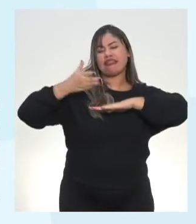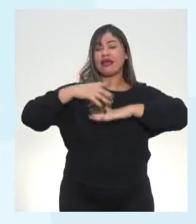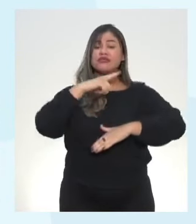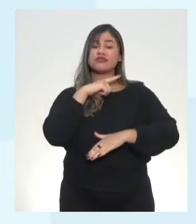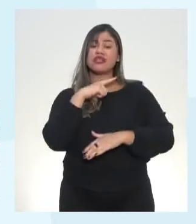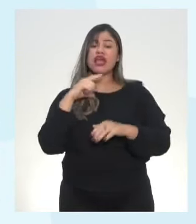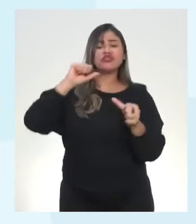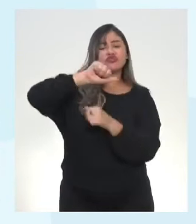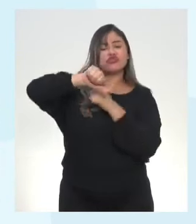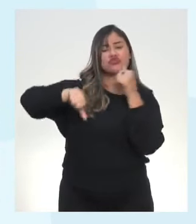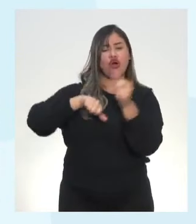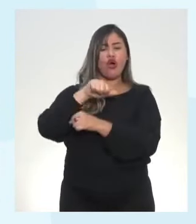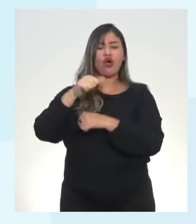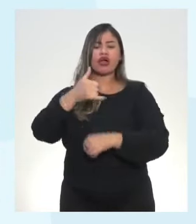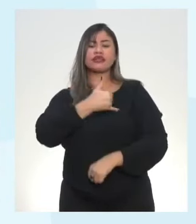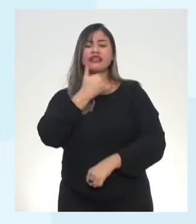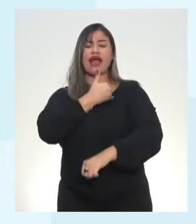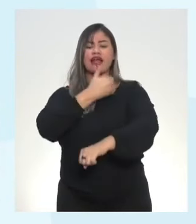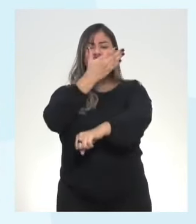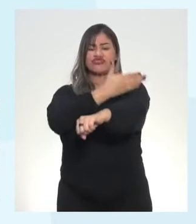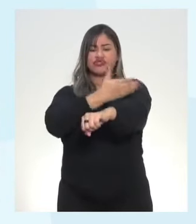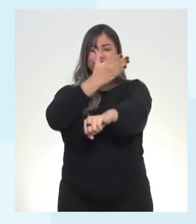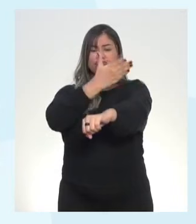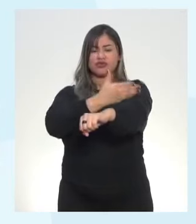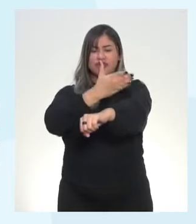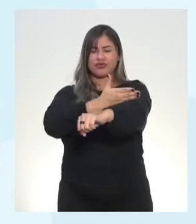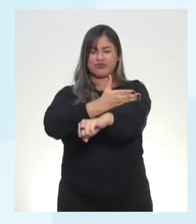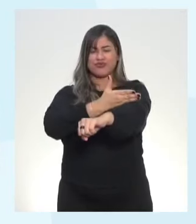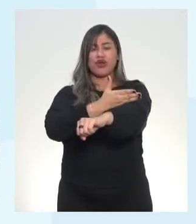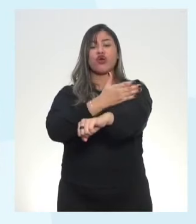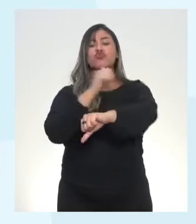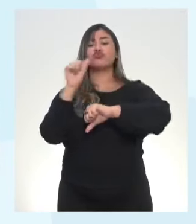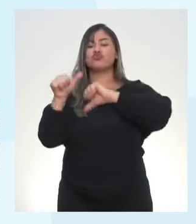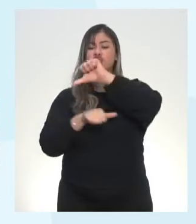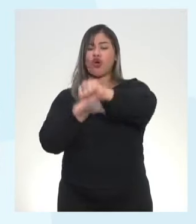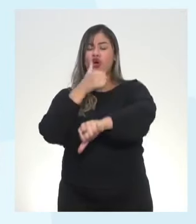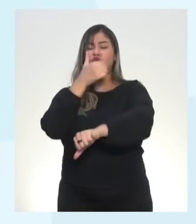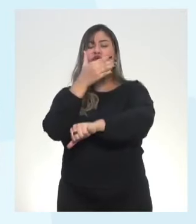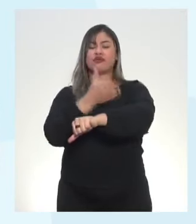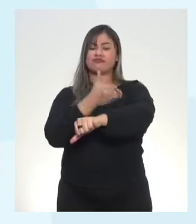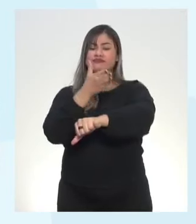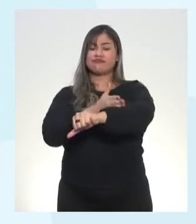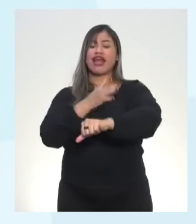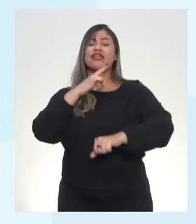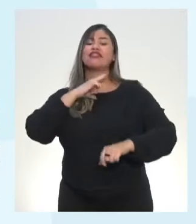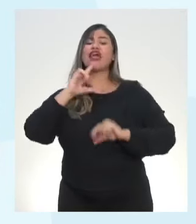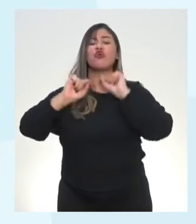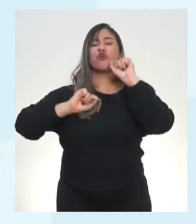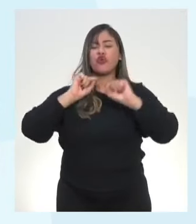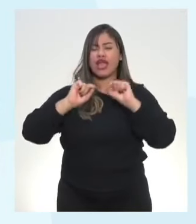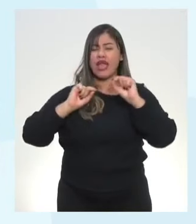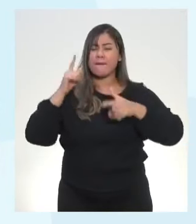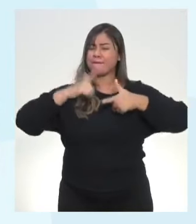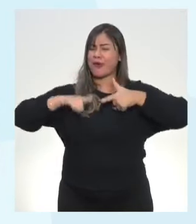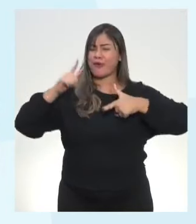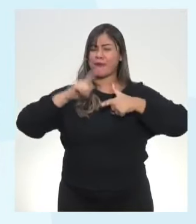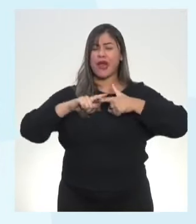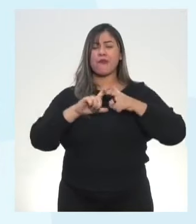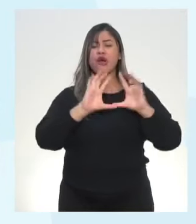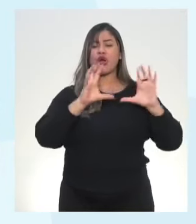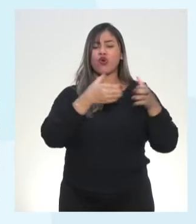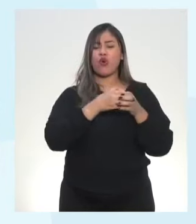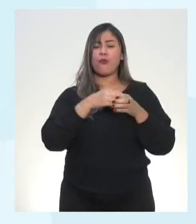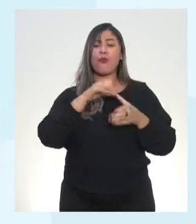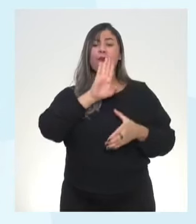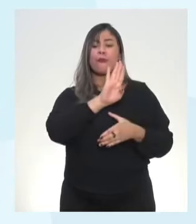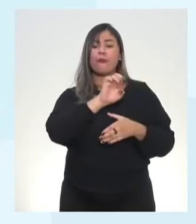a transição da Idade Média para a Idade Moderna, a gente tem as tensões entre a nobreza e a burguesia.